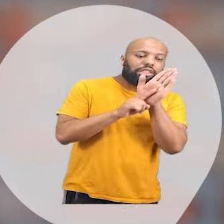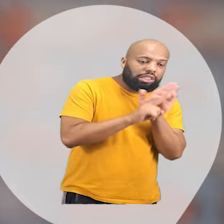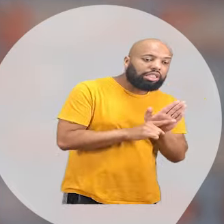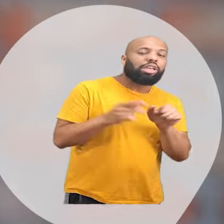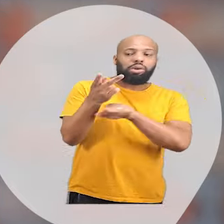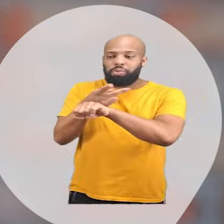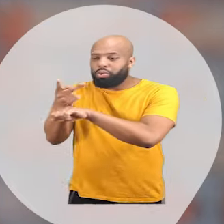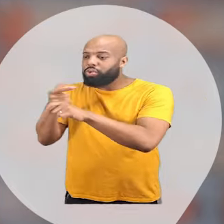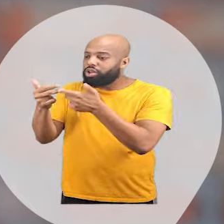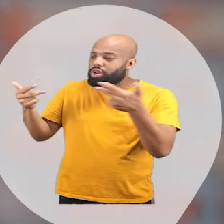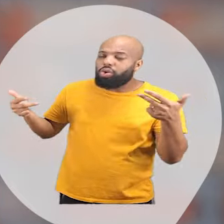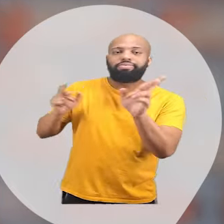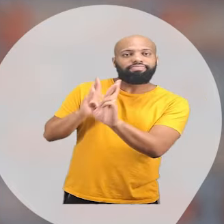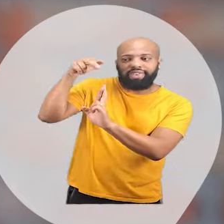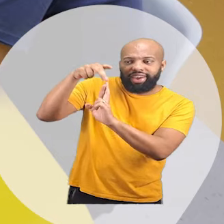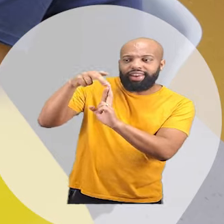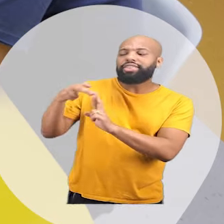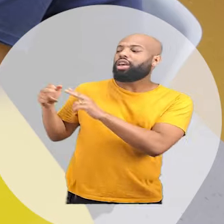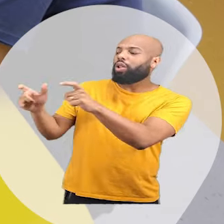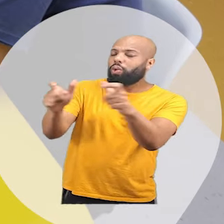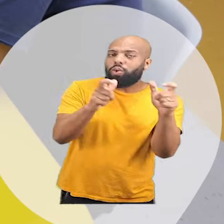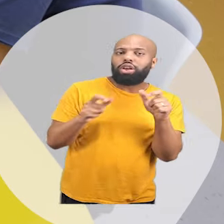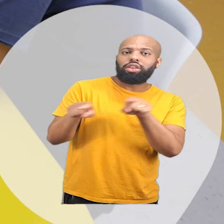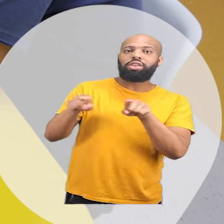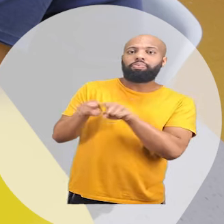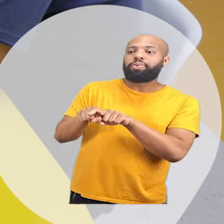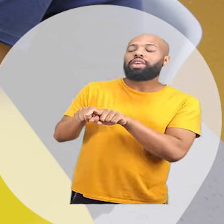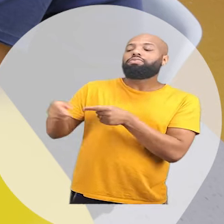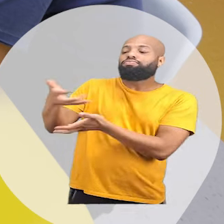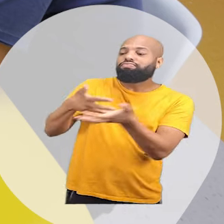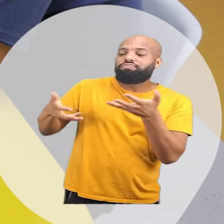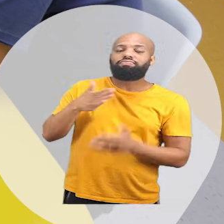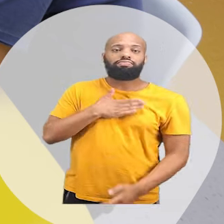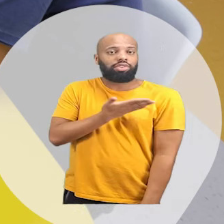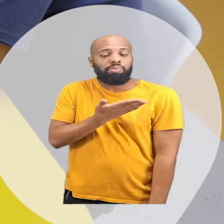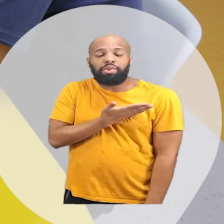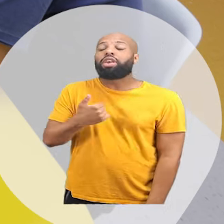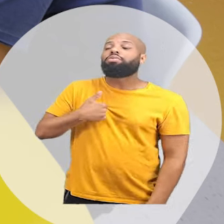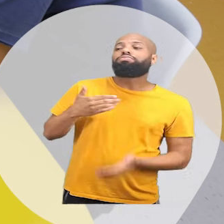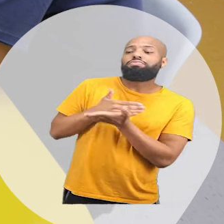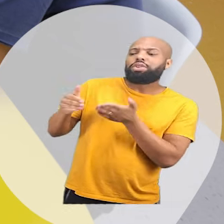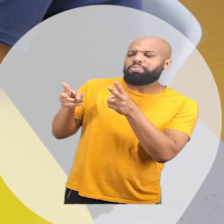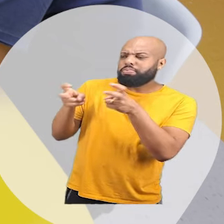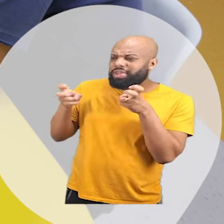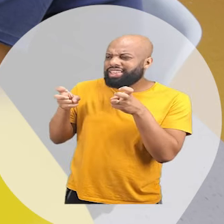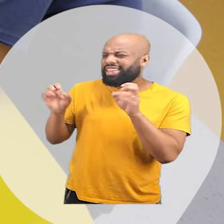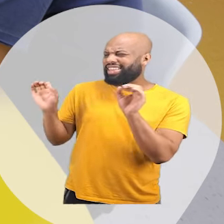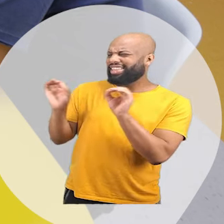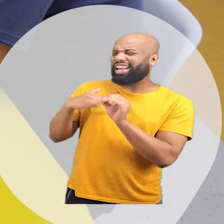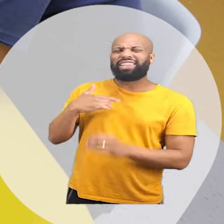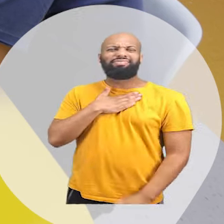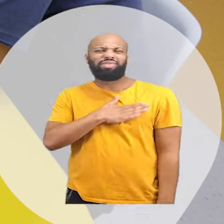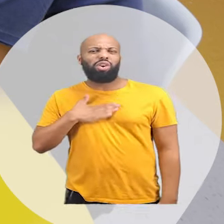procurar bastante coisa bastante referência sobre lugares e trocar dicas com amigas e eu comecei a perceber que não tinha